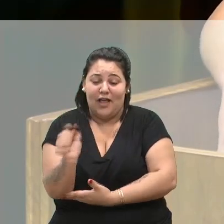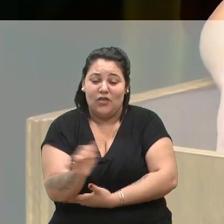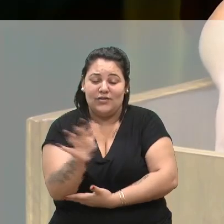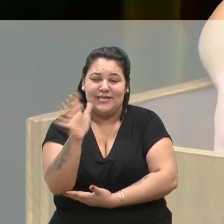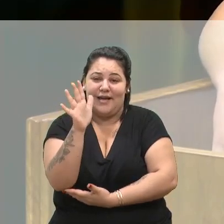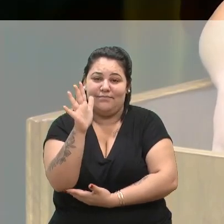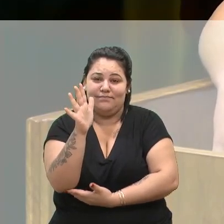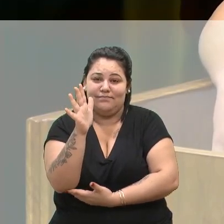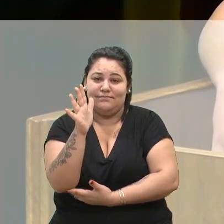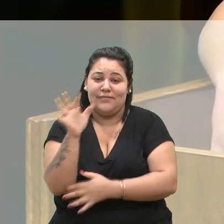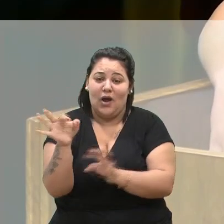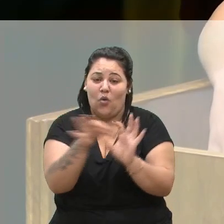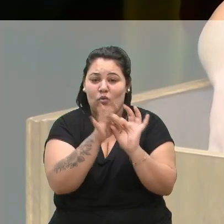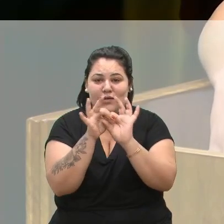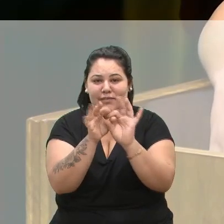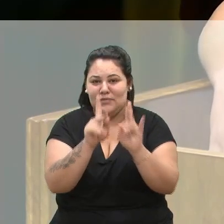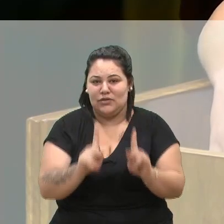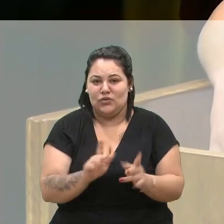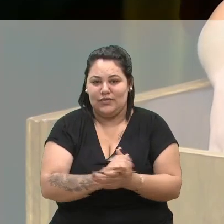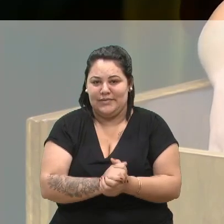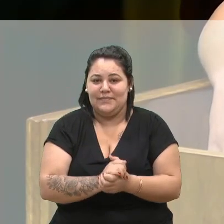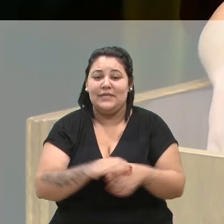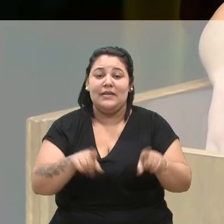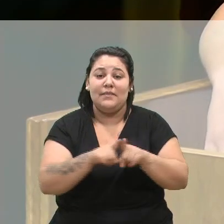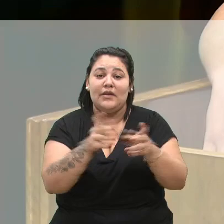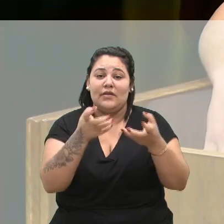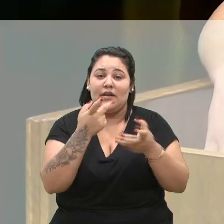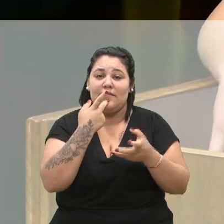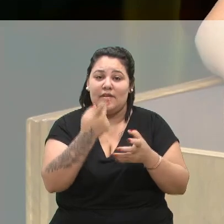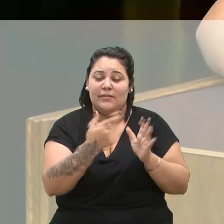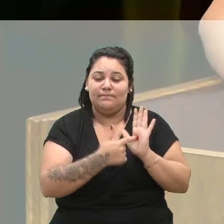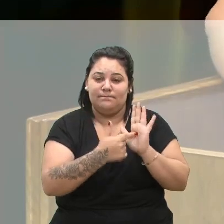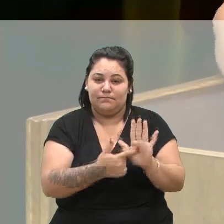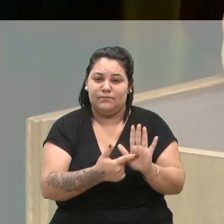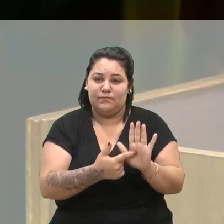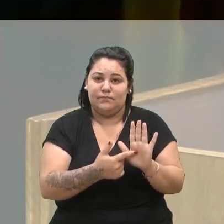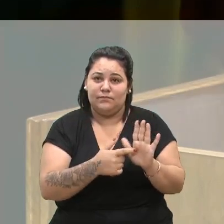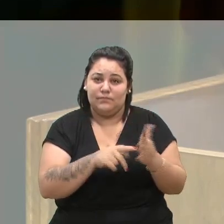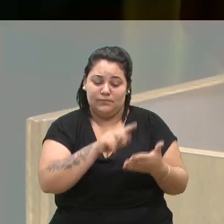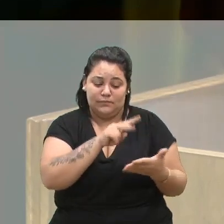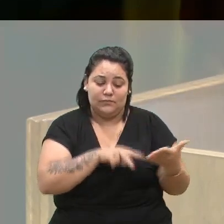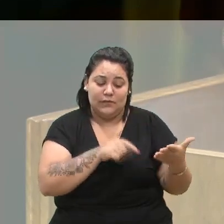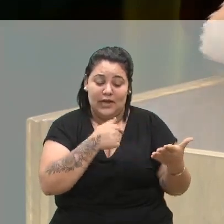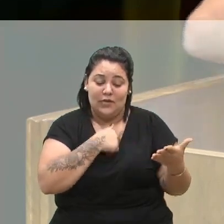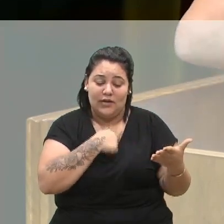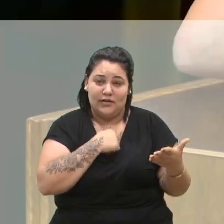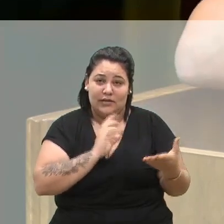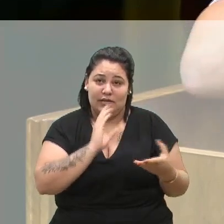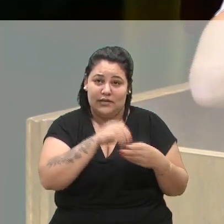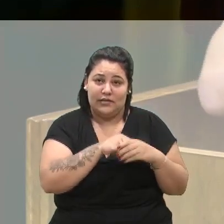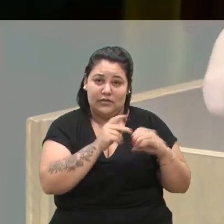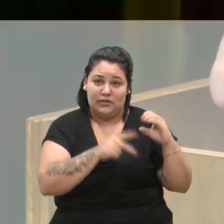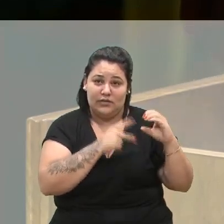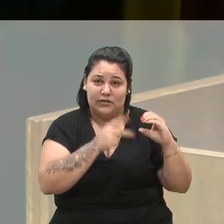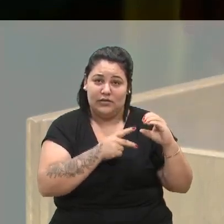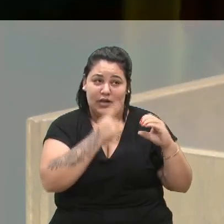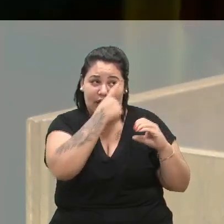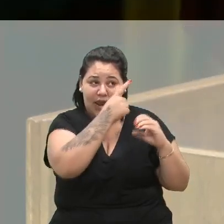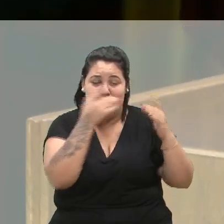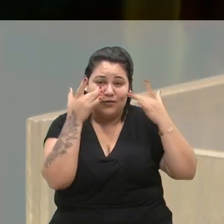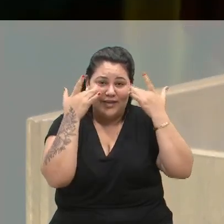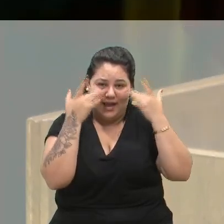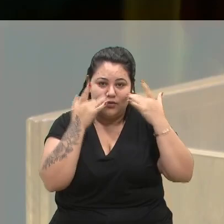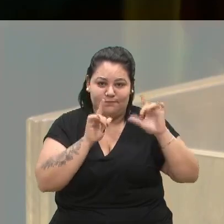diferente. Eu vou fazer um outro destaque para algo que eu li, está dentro dessa casa, no anfiteatro, senhora